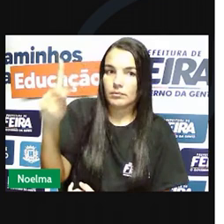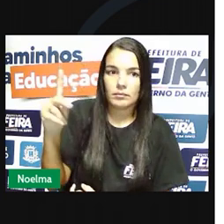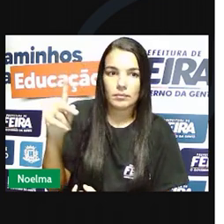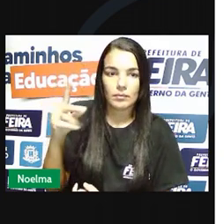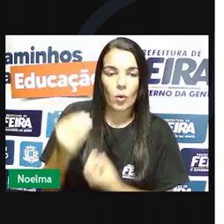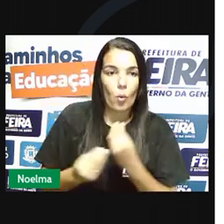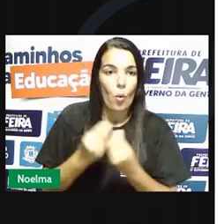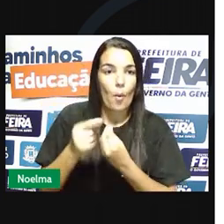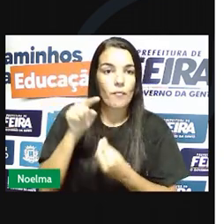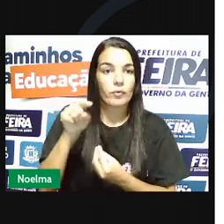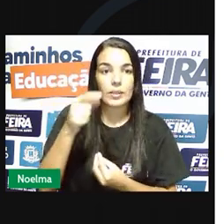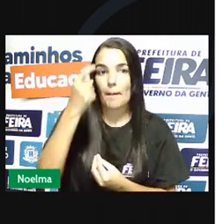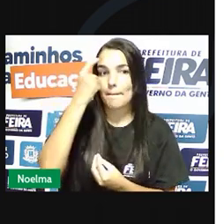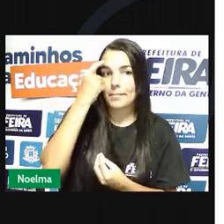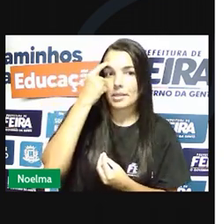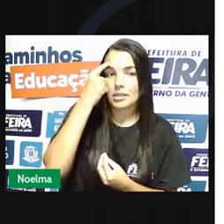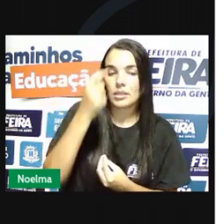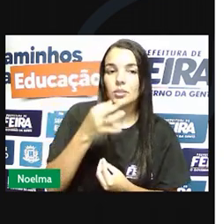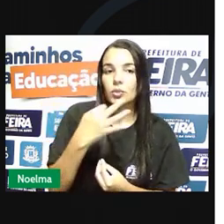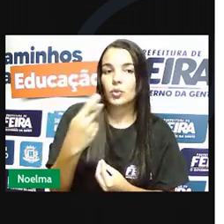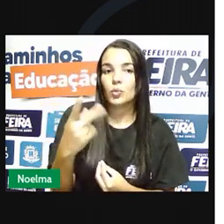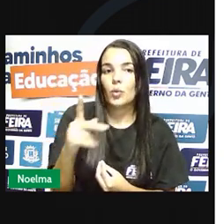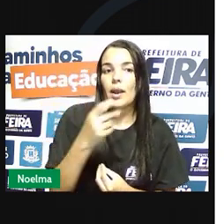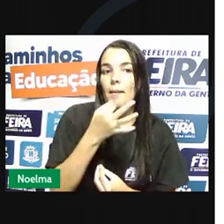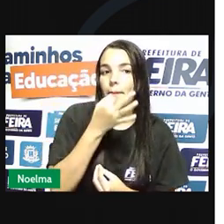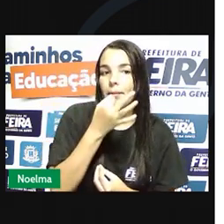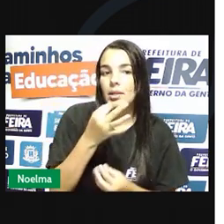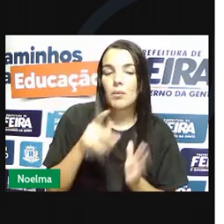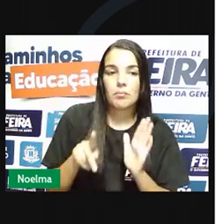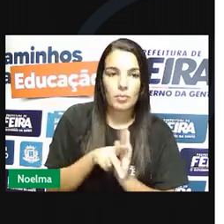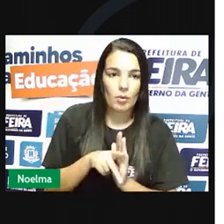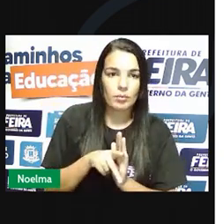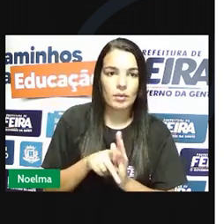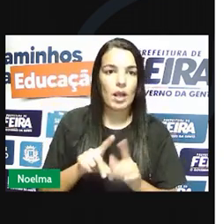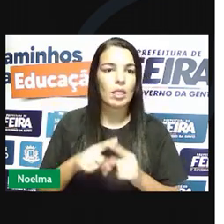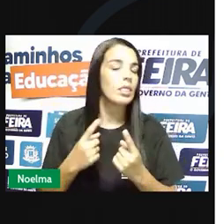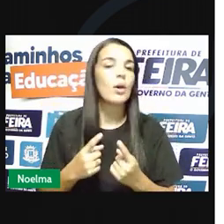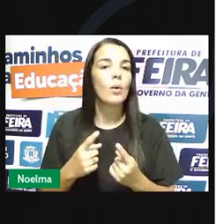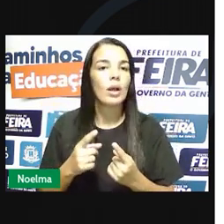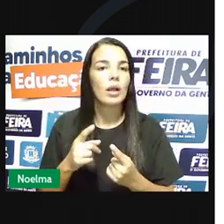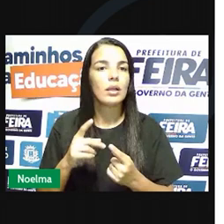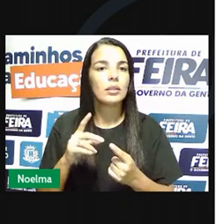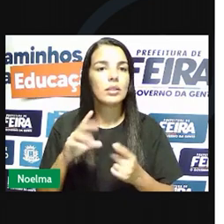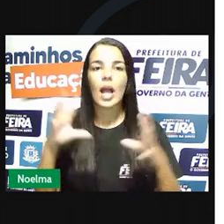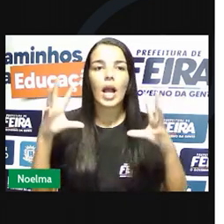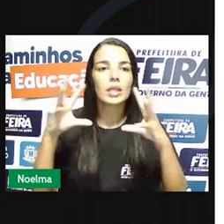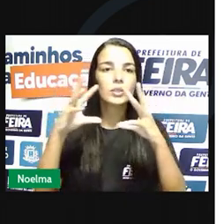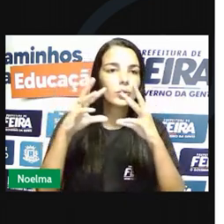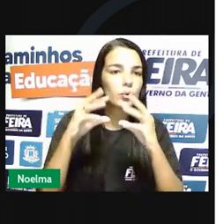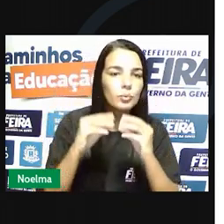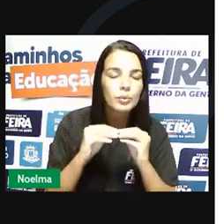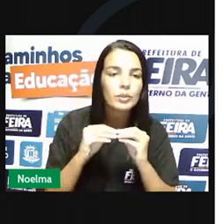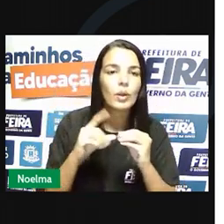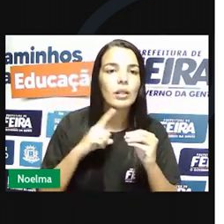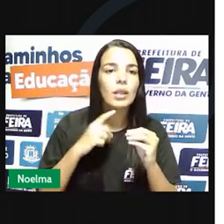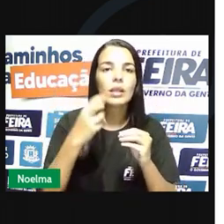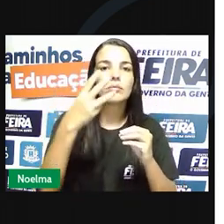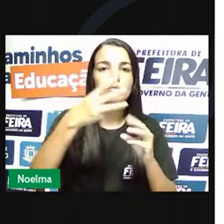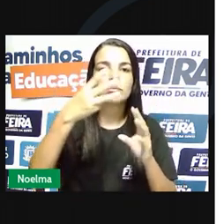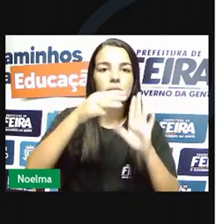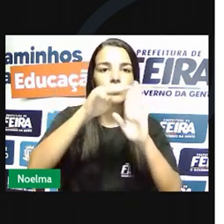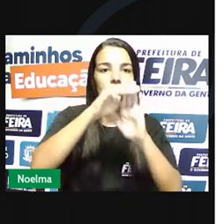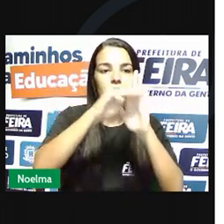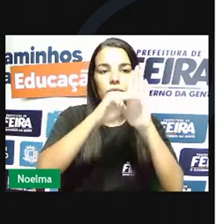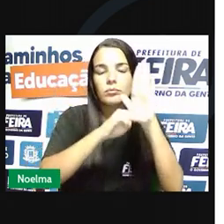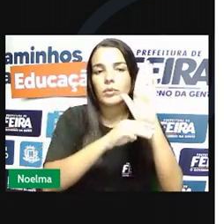Isso sim é uma dissertação argumentativa bem feitinha. Modo geral, dissertação argumentativa tem uma estrutura básica, que é qual? Põe aí,